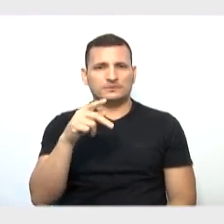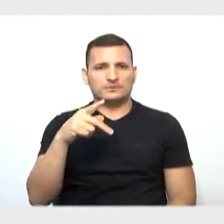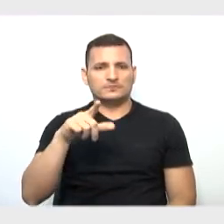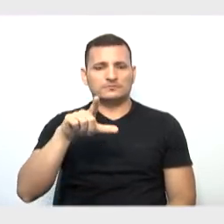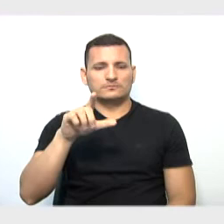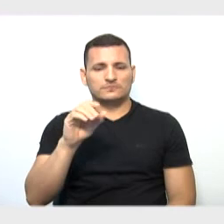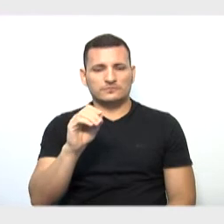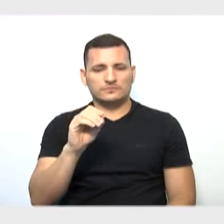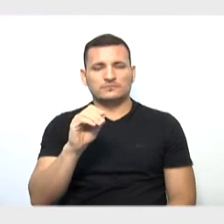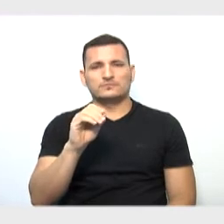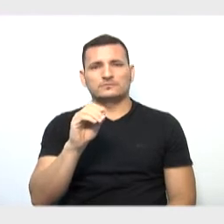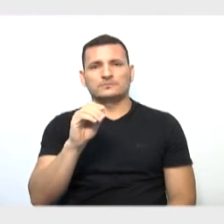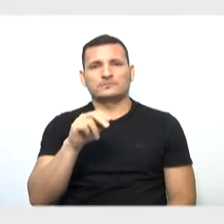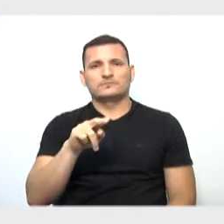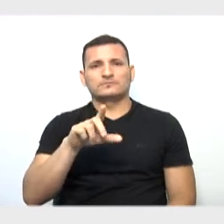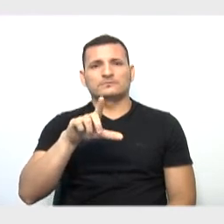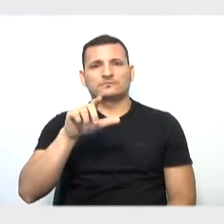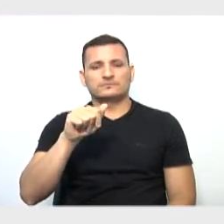underline aula